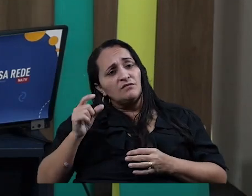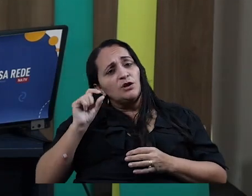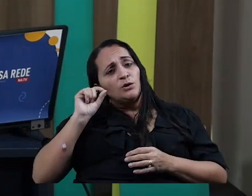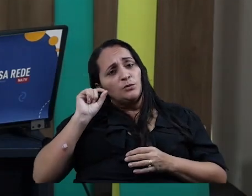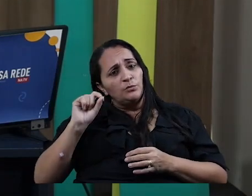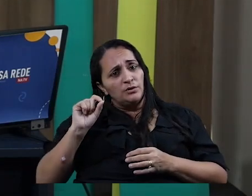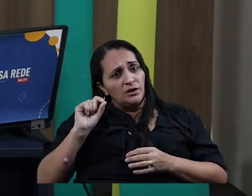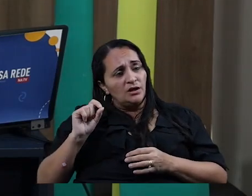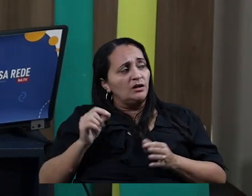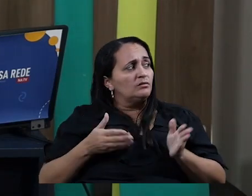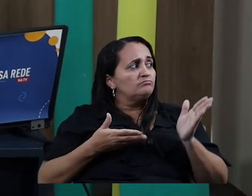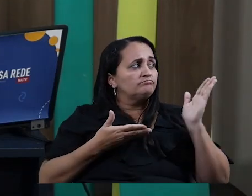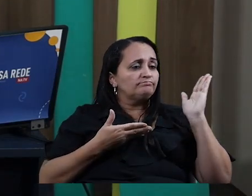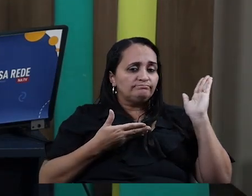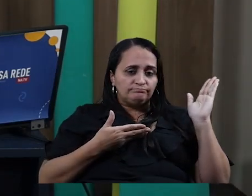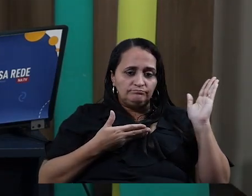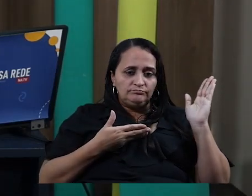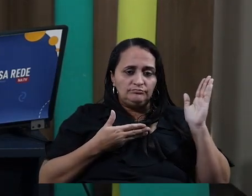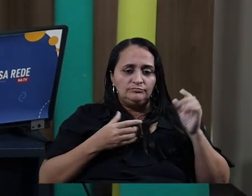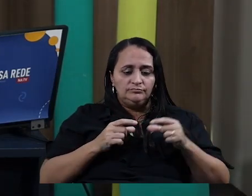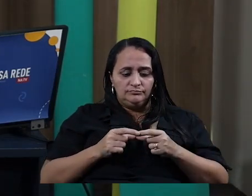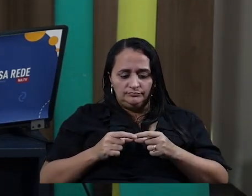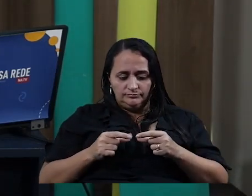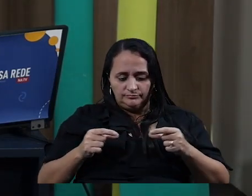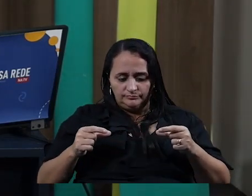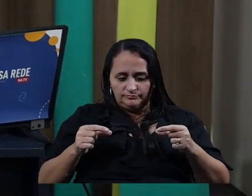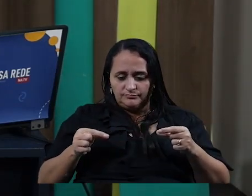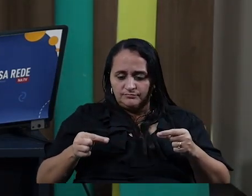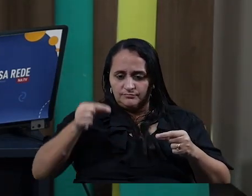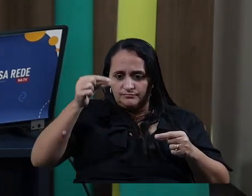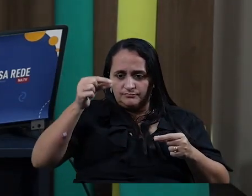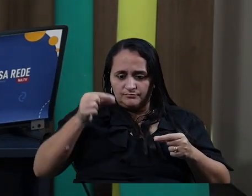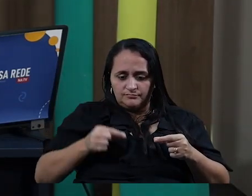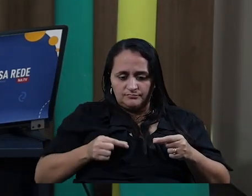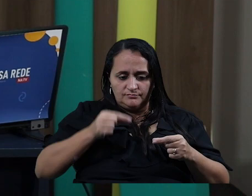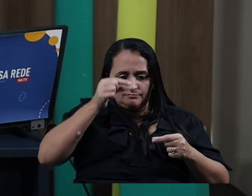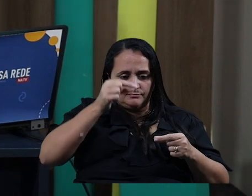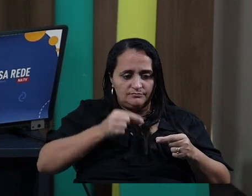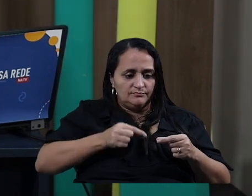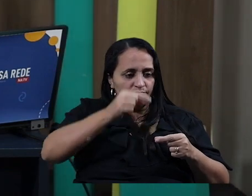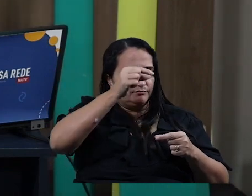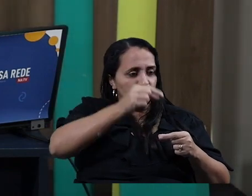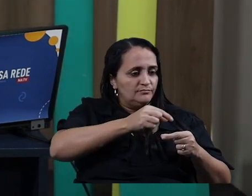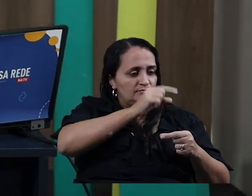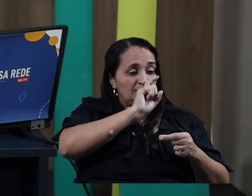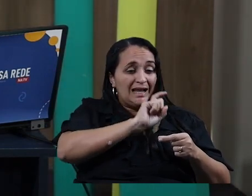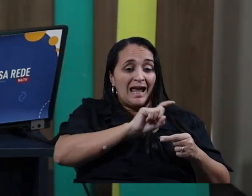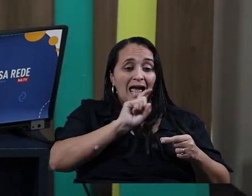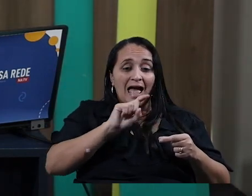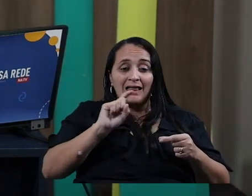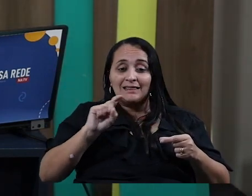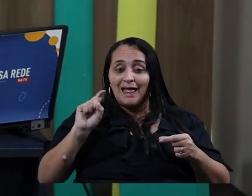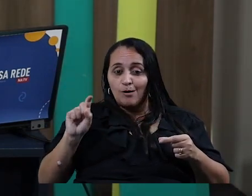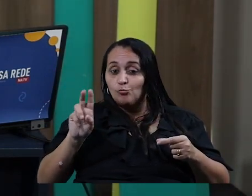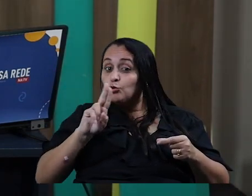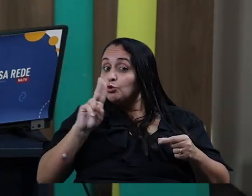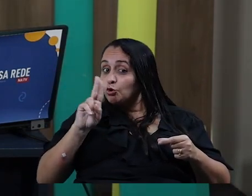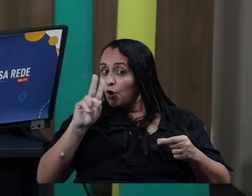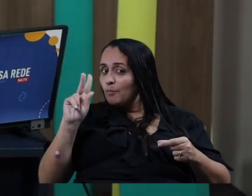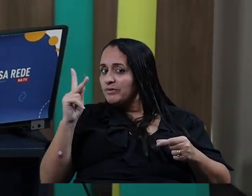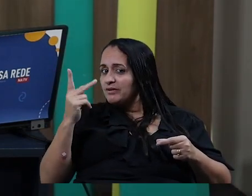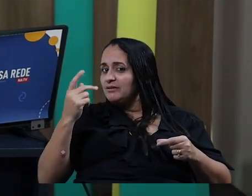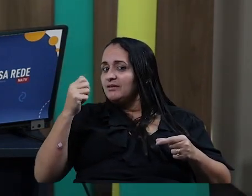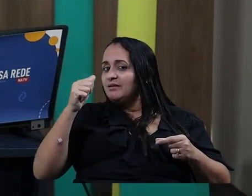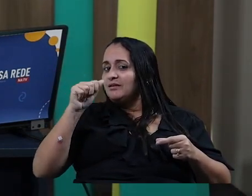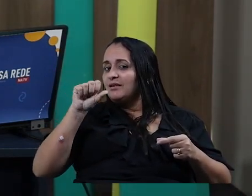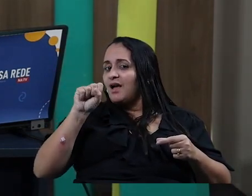que cada haste, que são esses pauzinhos que estão em pé, você coloca a